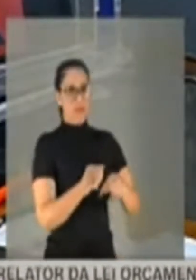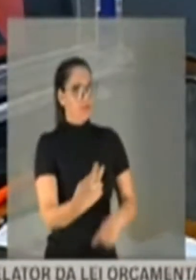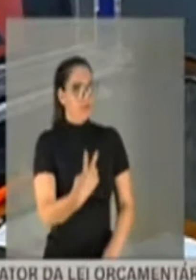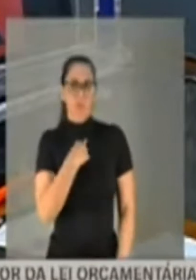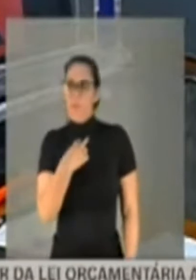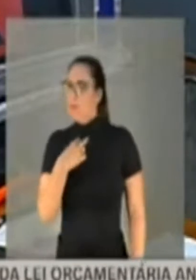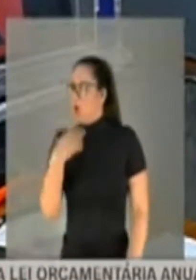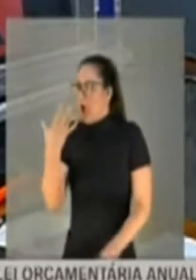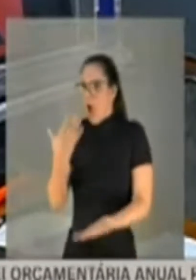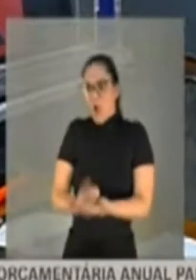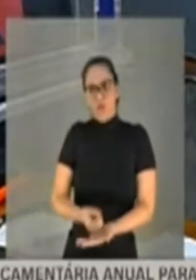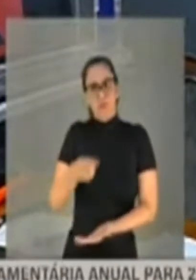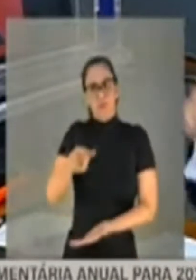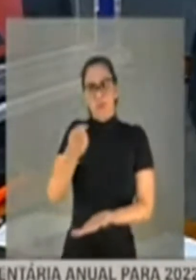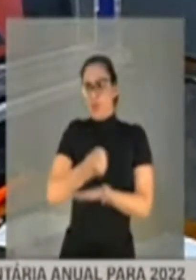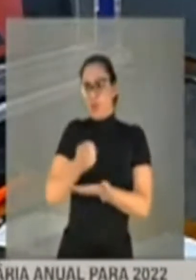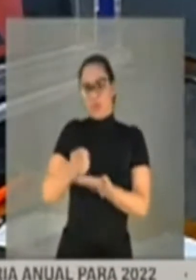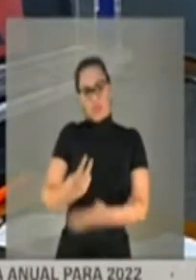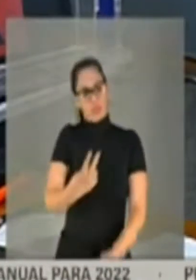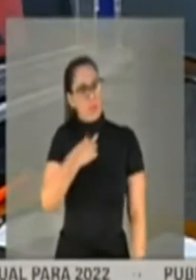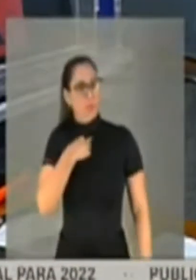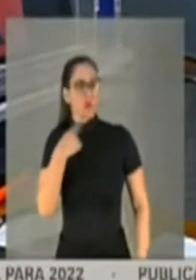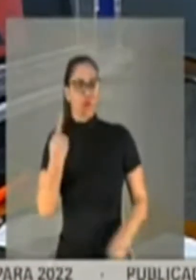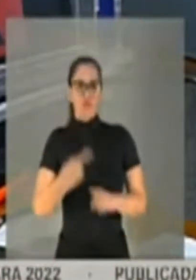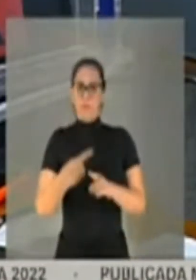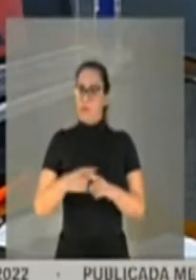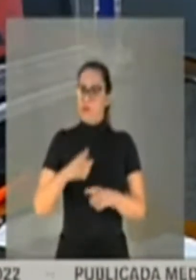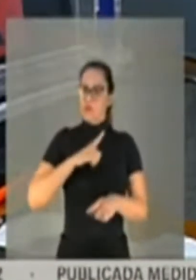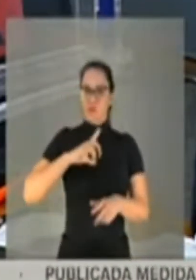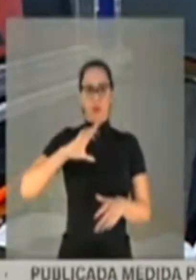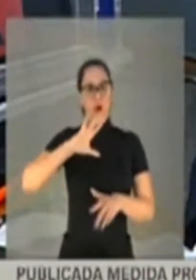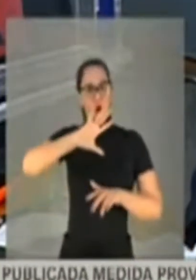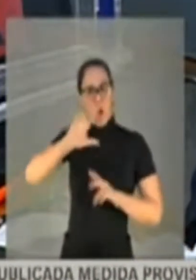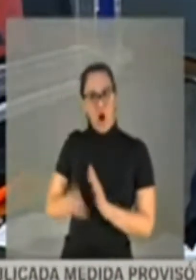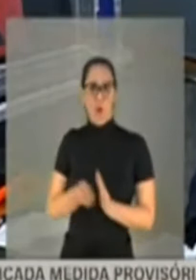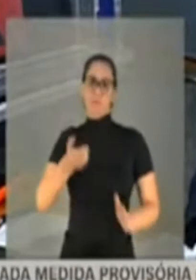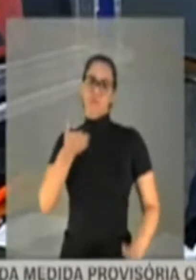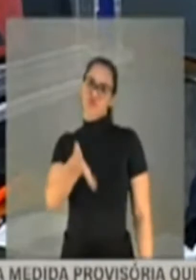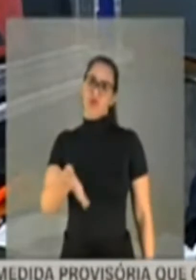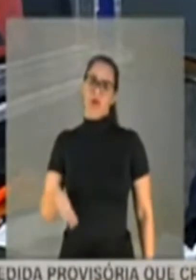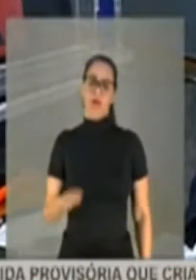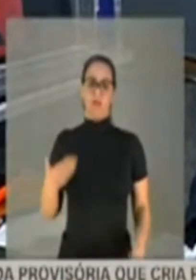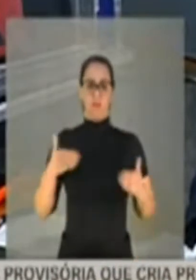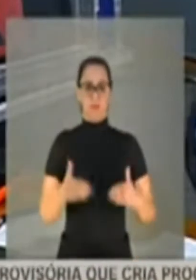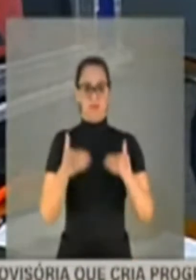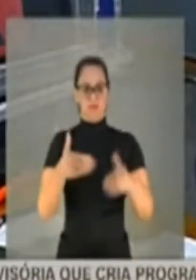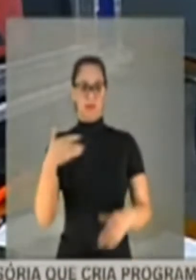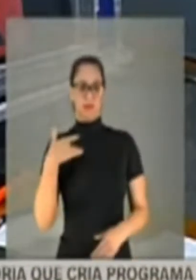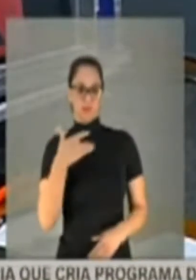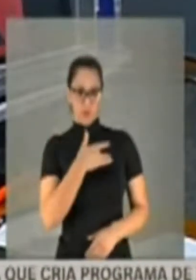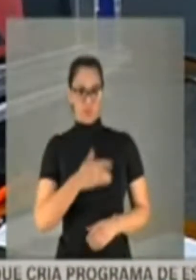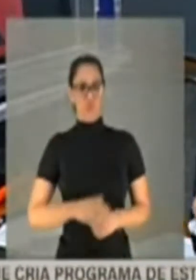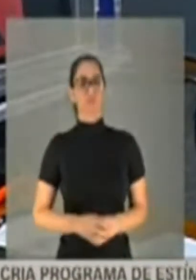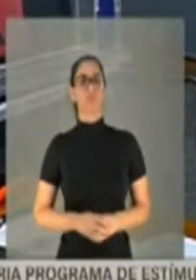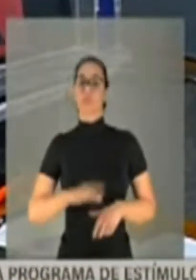assumir esse tipo de contrato, porque ela já havia aplicado um golpe no Ministério da Saúde. Um golpe